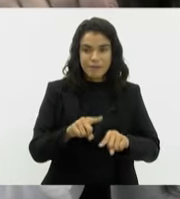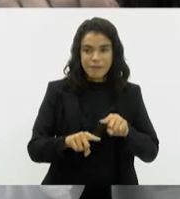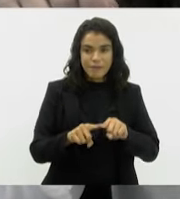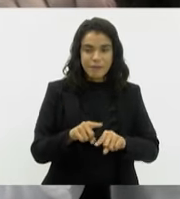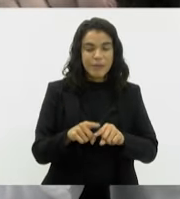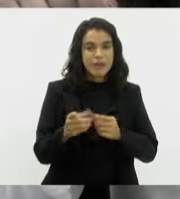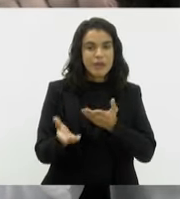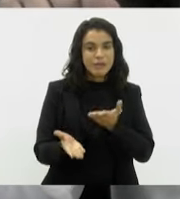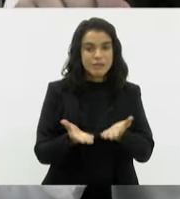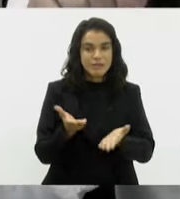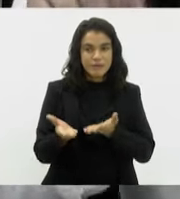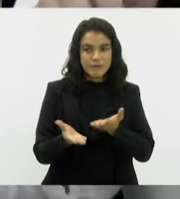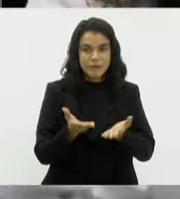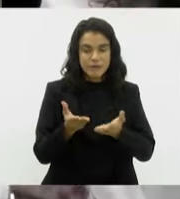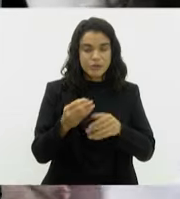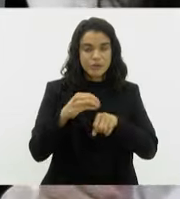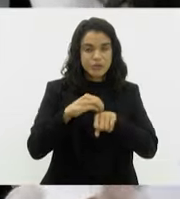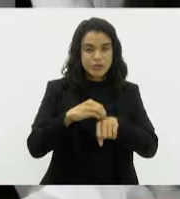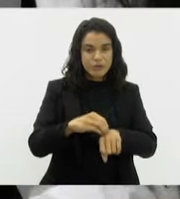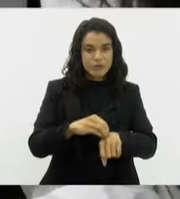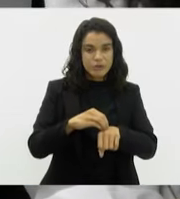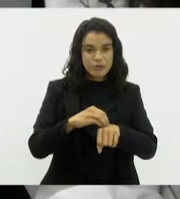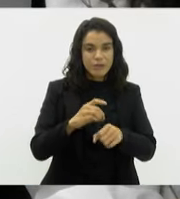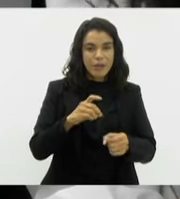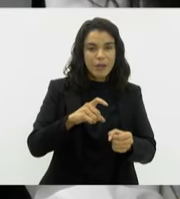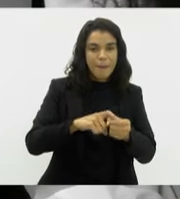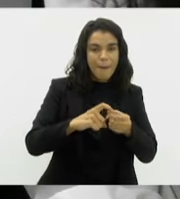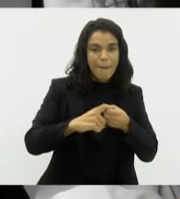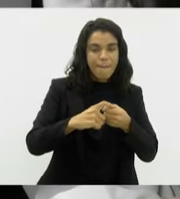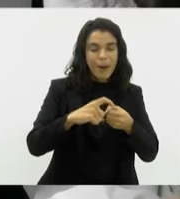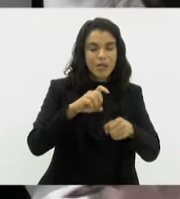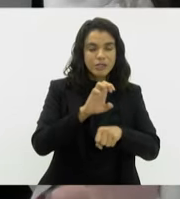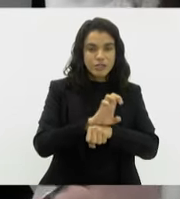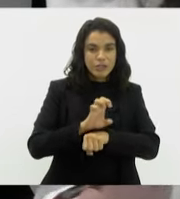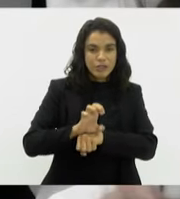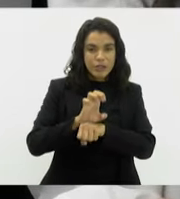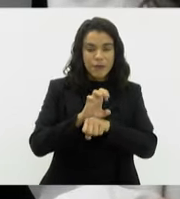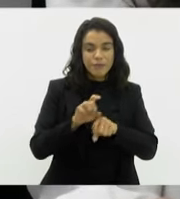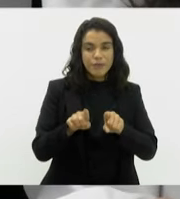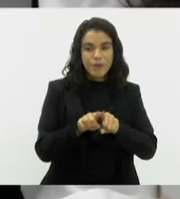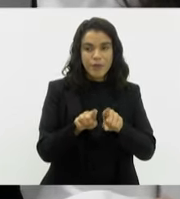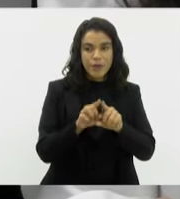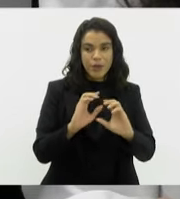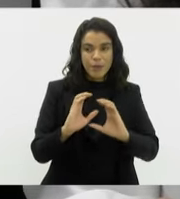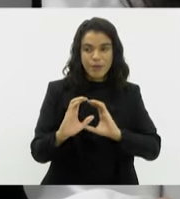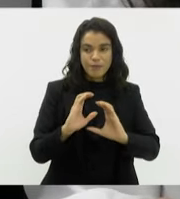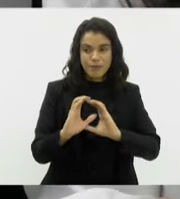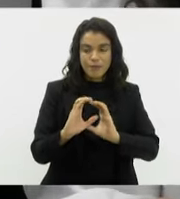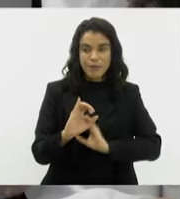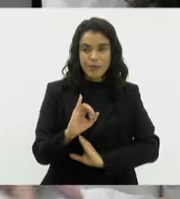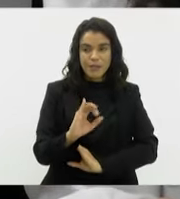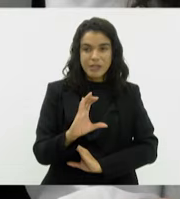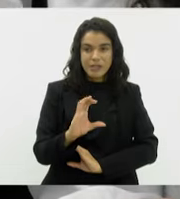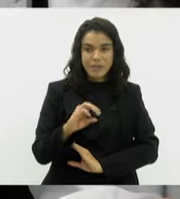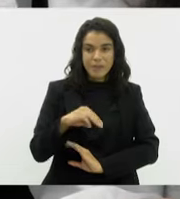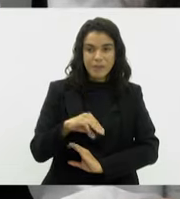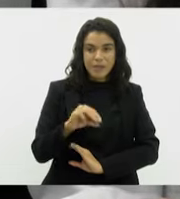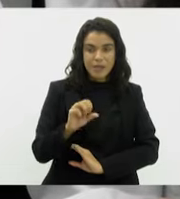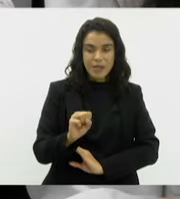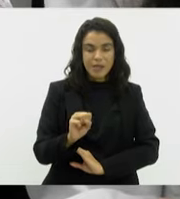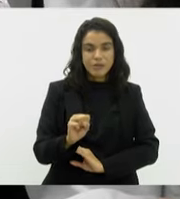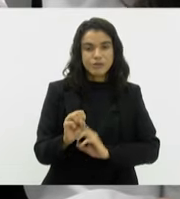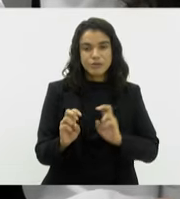de serviços de transporte interestadual, intermunicipal e de comunicação, ou seja, ICMS incidente